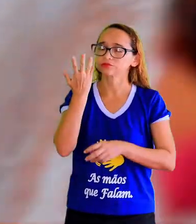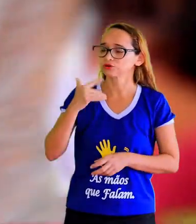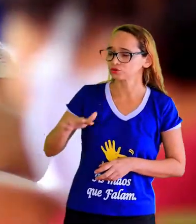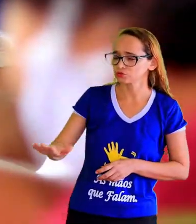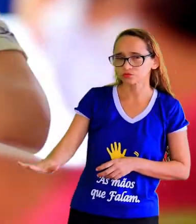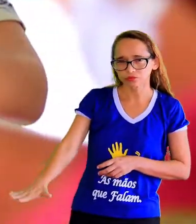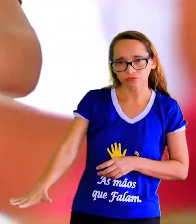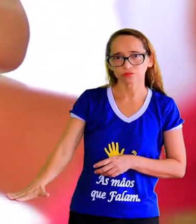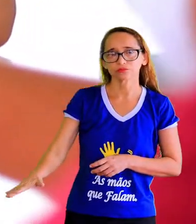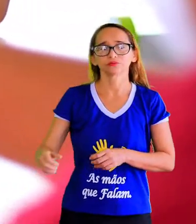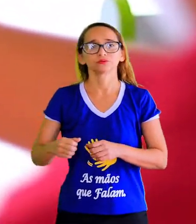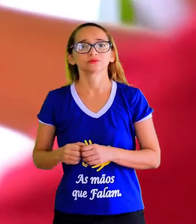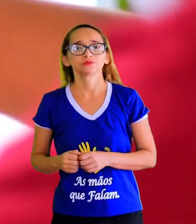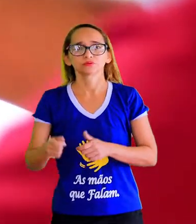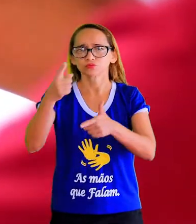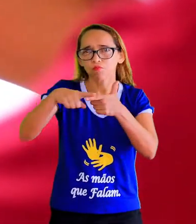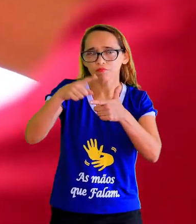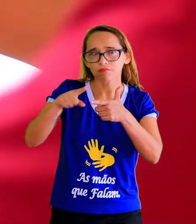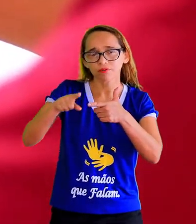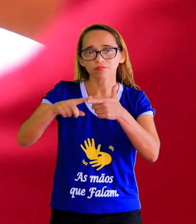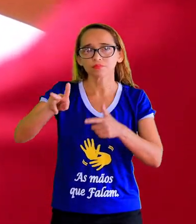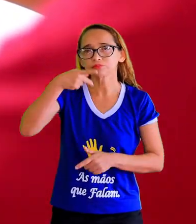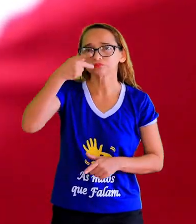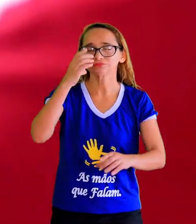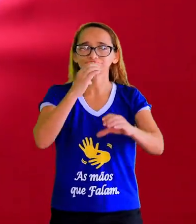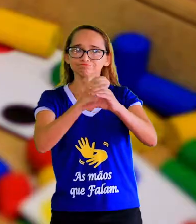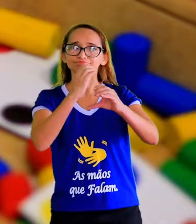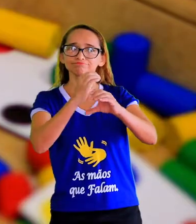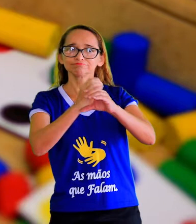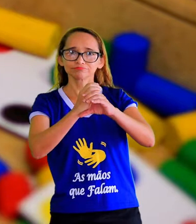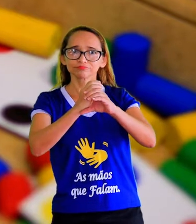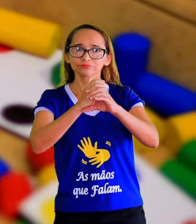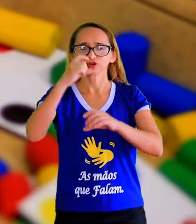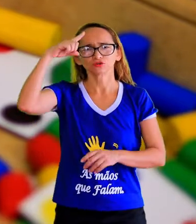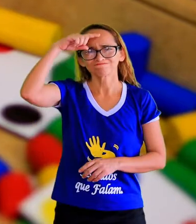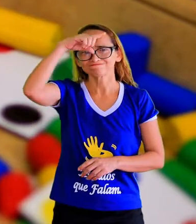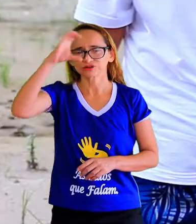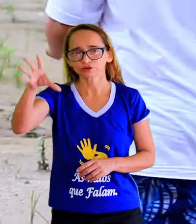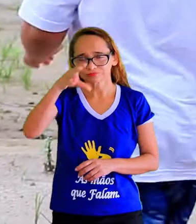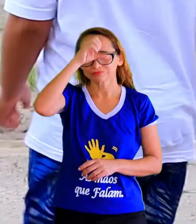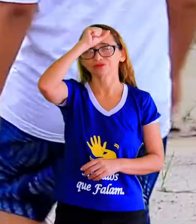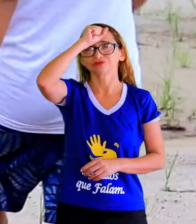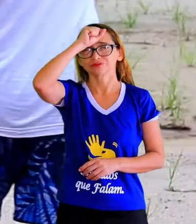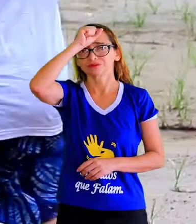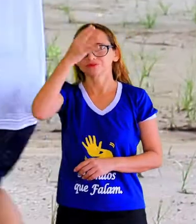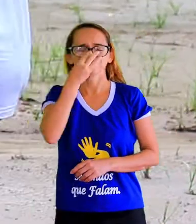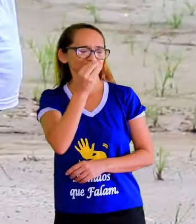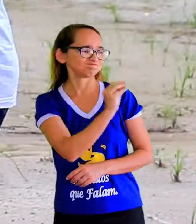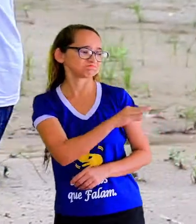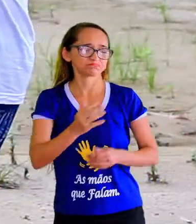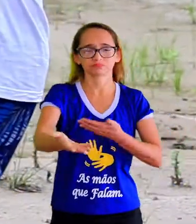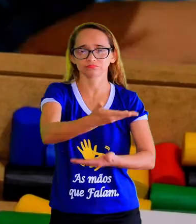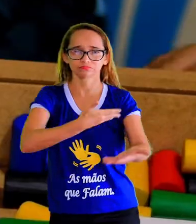ser percebidos logo na primeira infância, como atraso na fala, dificuldade de aprendizagem, desinteresse em